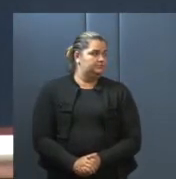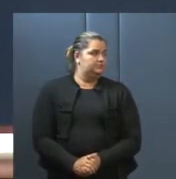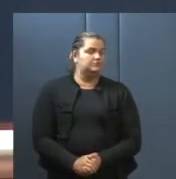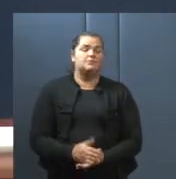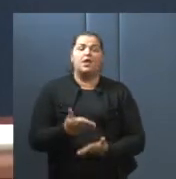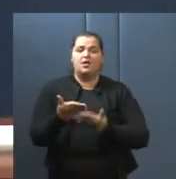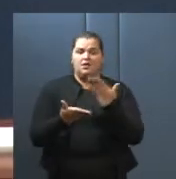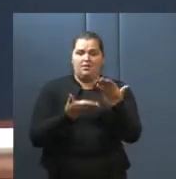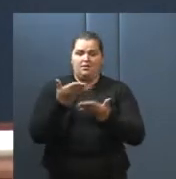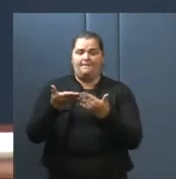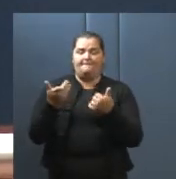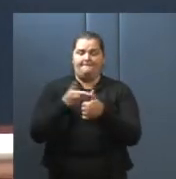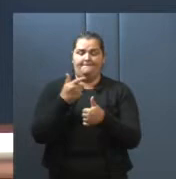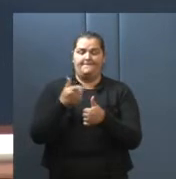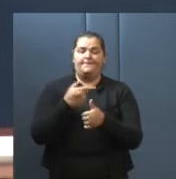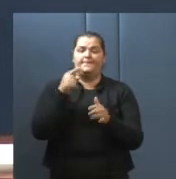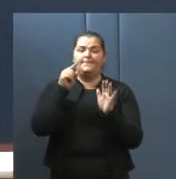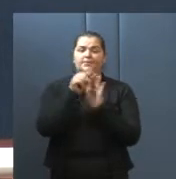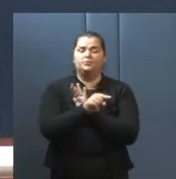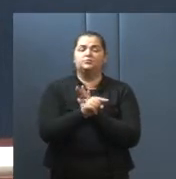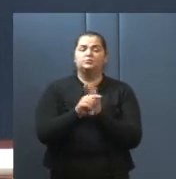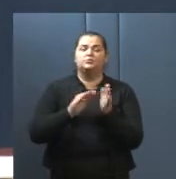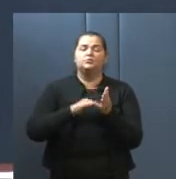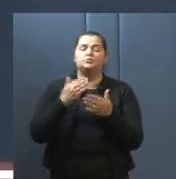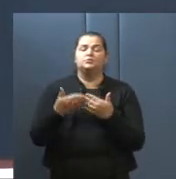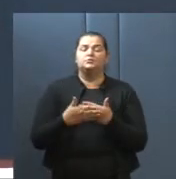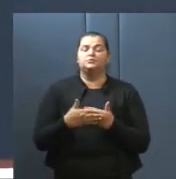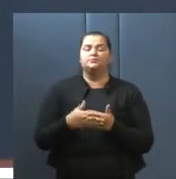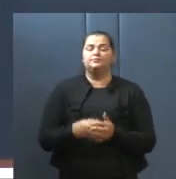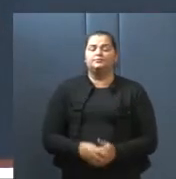Vou tratar primeiro da pergunta sobre